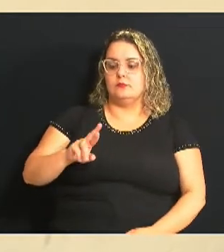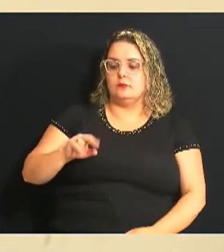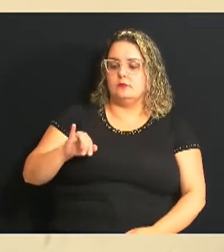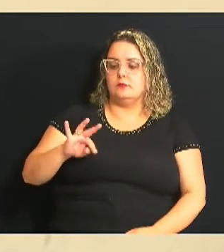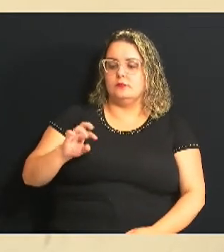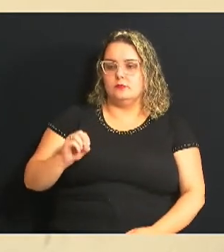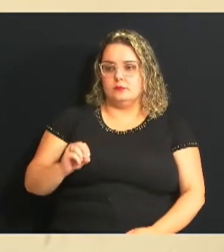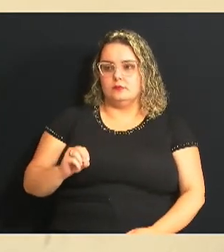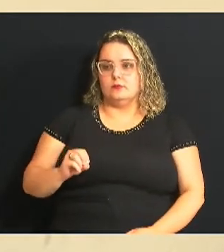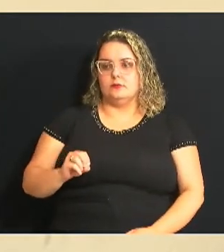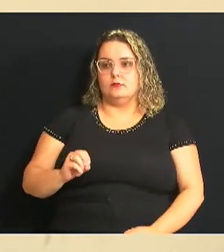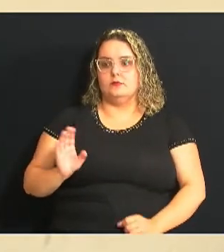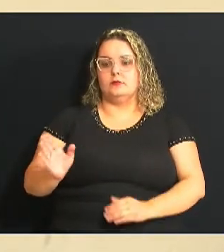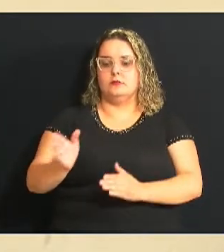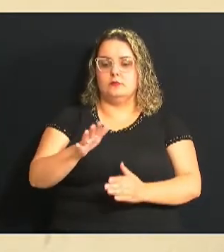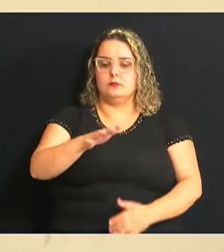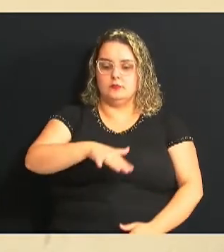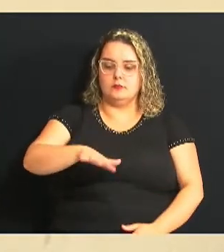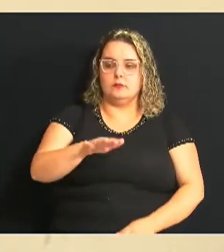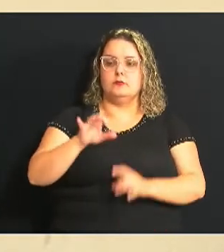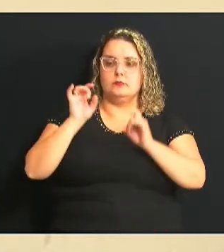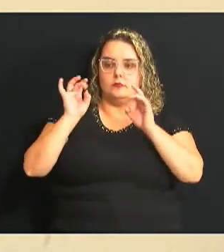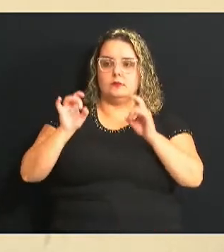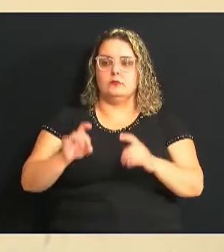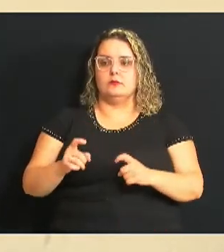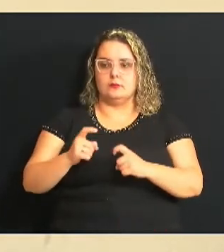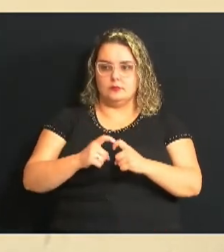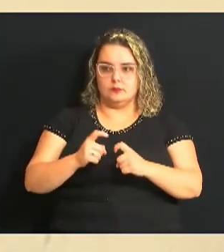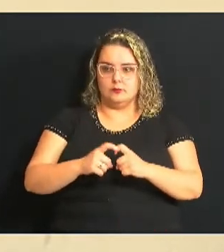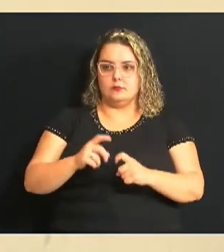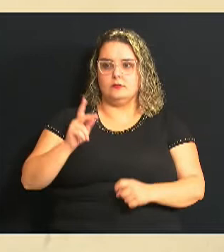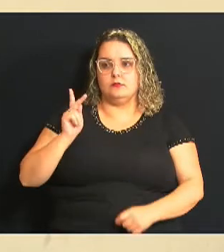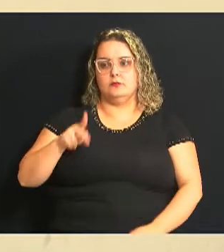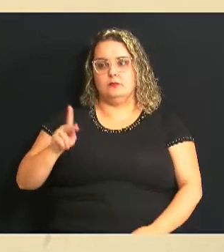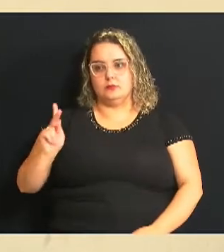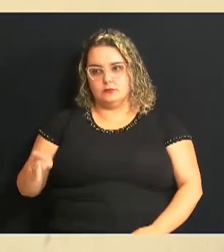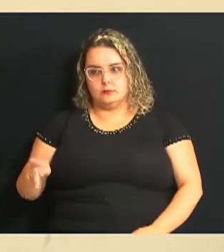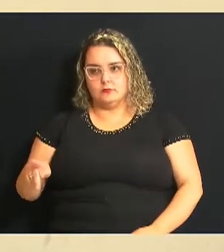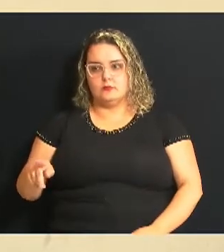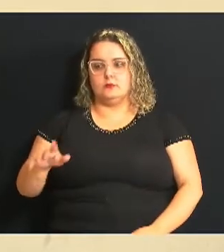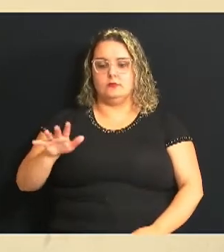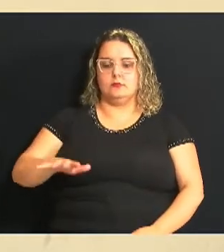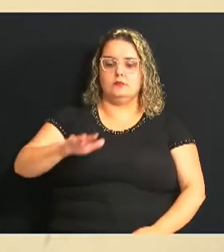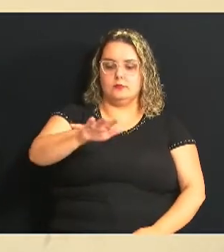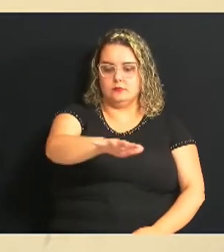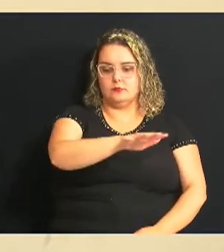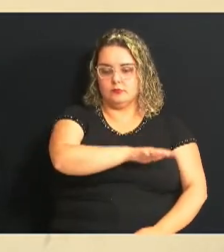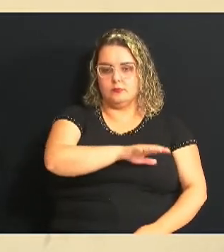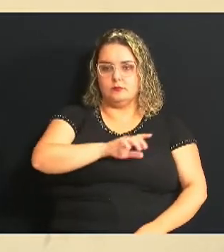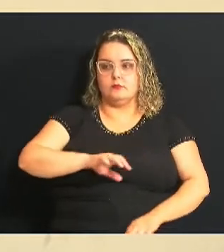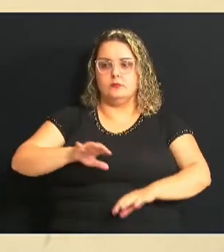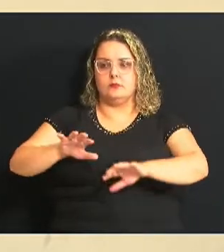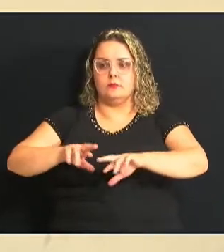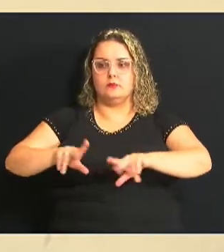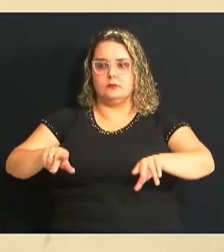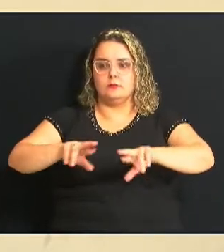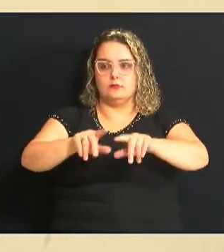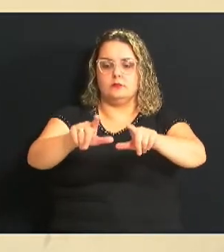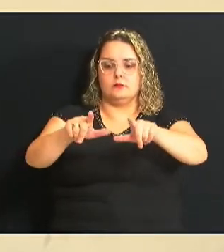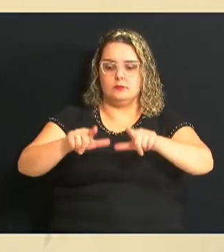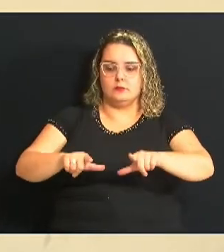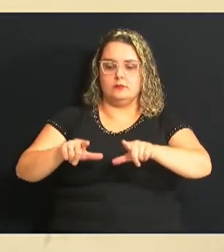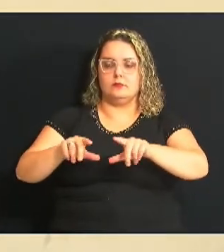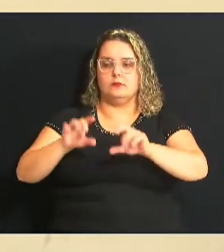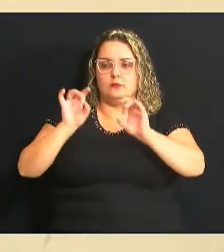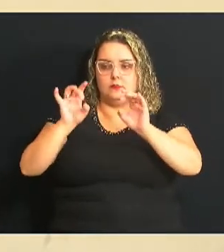É um segmento específico, os médicos, os professores, eles têm um diploma